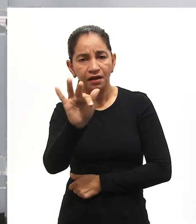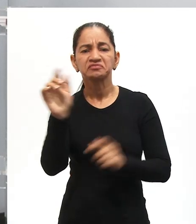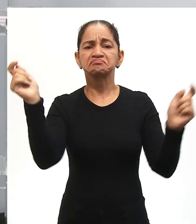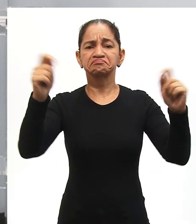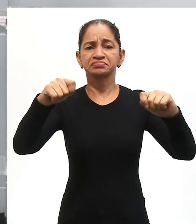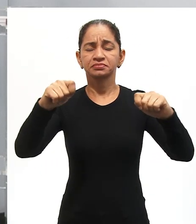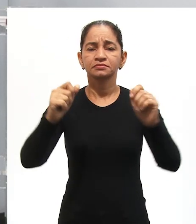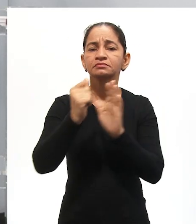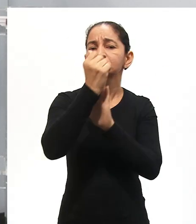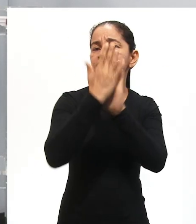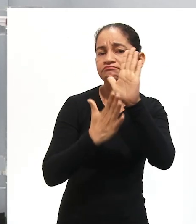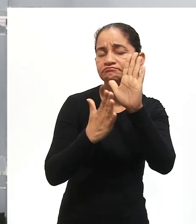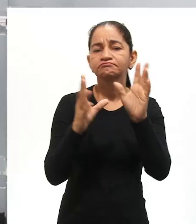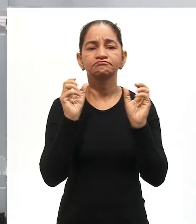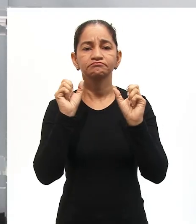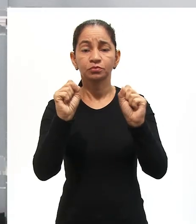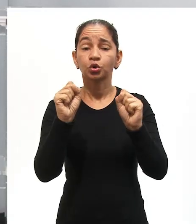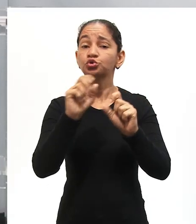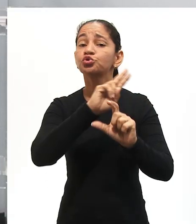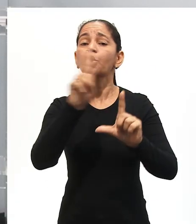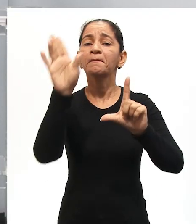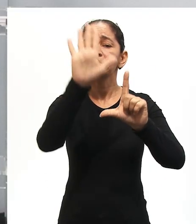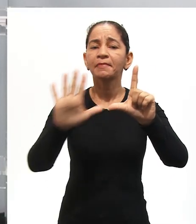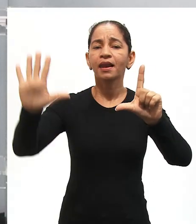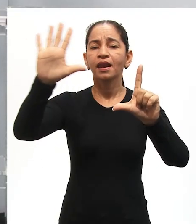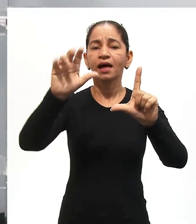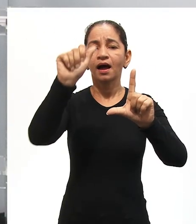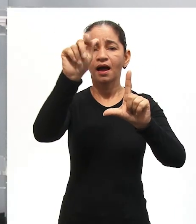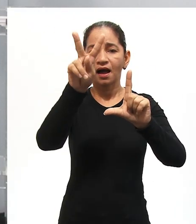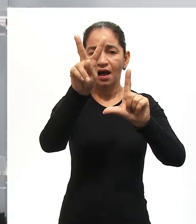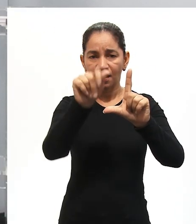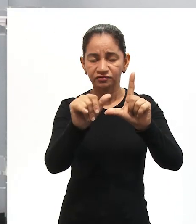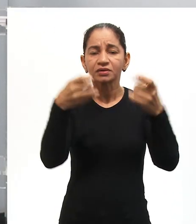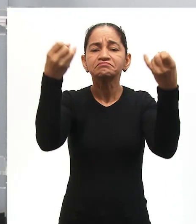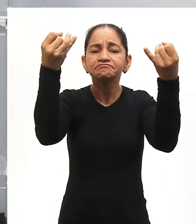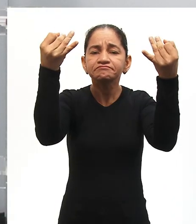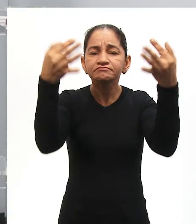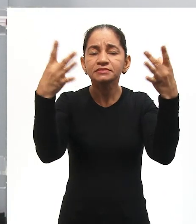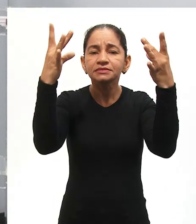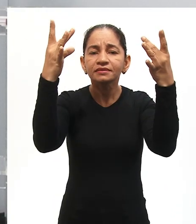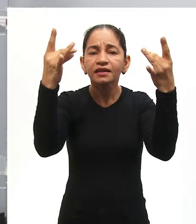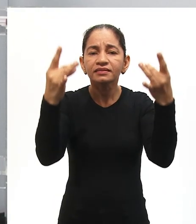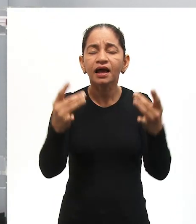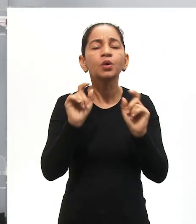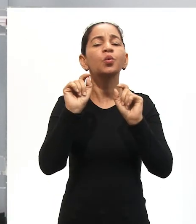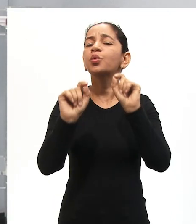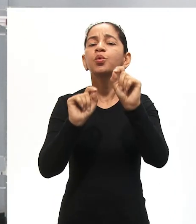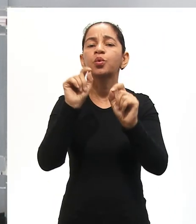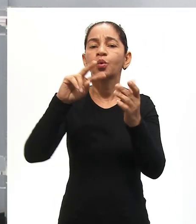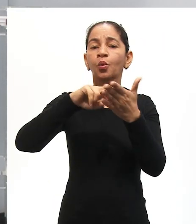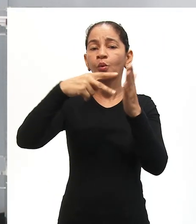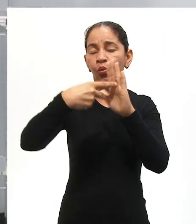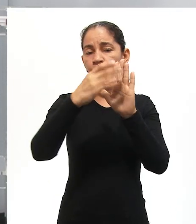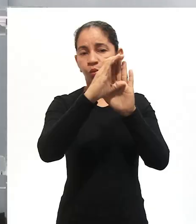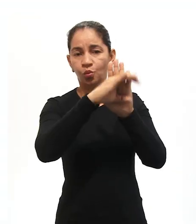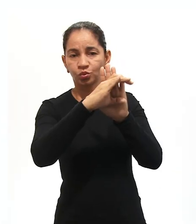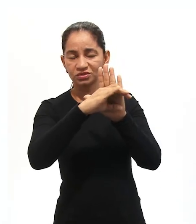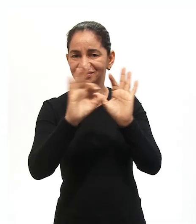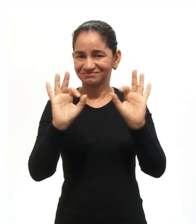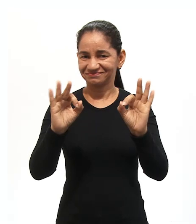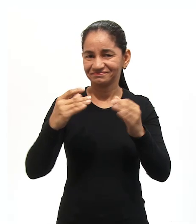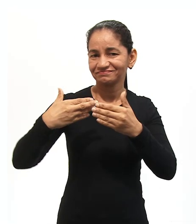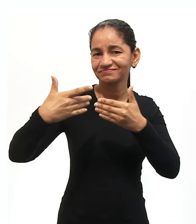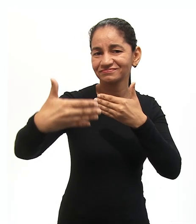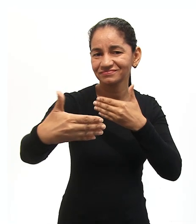as atividades, tá? Se chama AVA. Daqui a pouquinho eu falo por extenso o que significa AVA, tá certo?